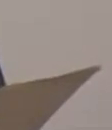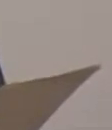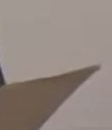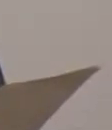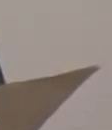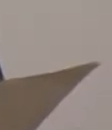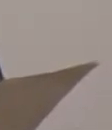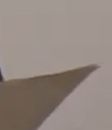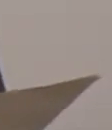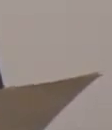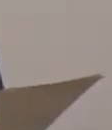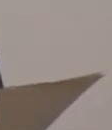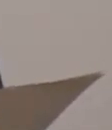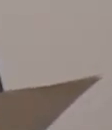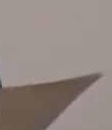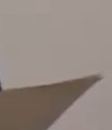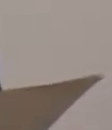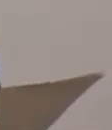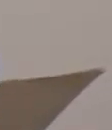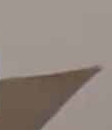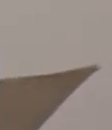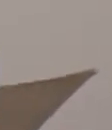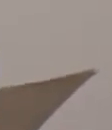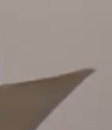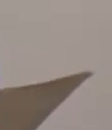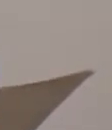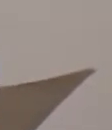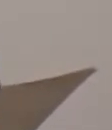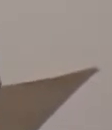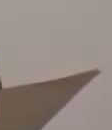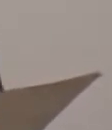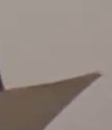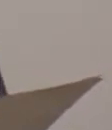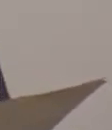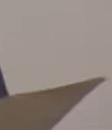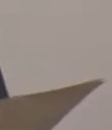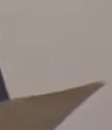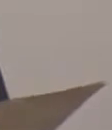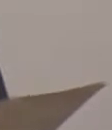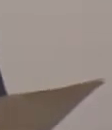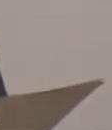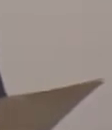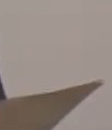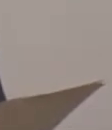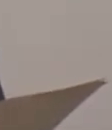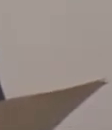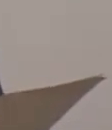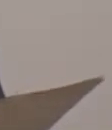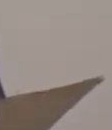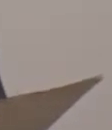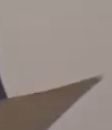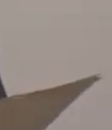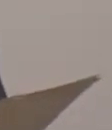Unicamp, a Faculdade de Saúde Pública, a USP, o INSS, o